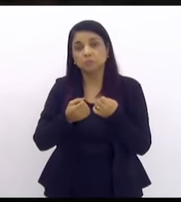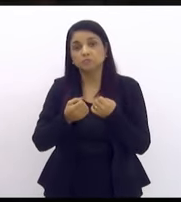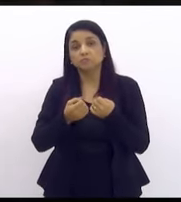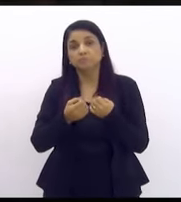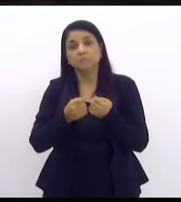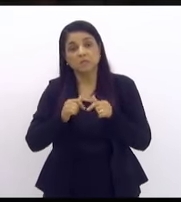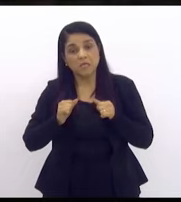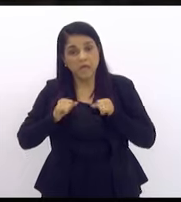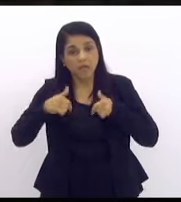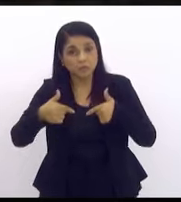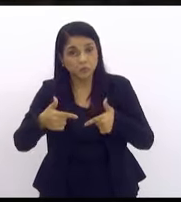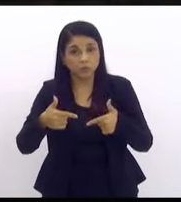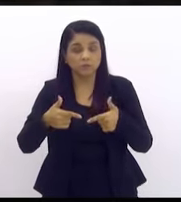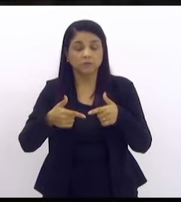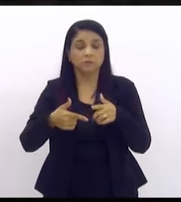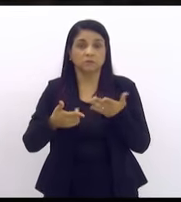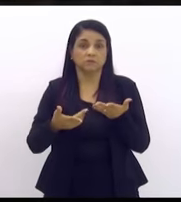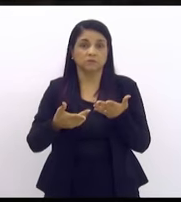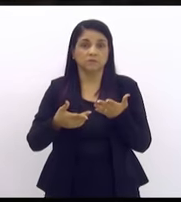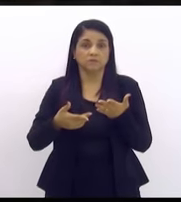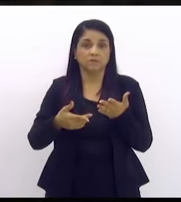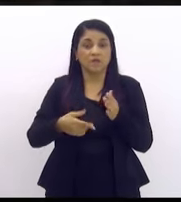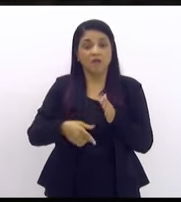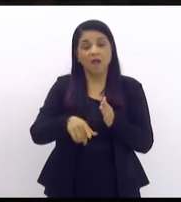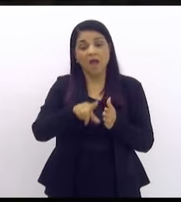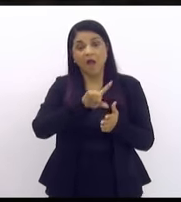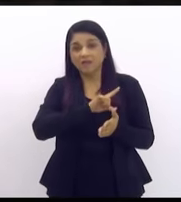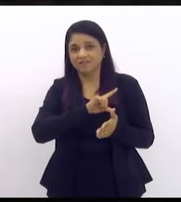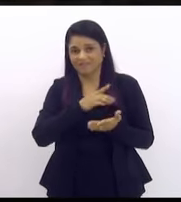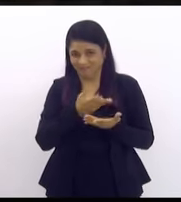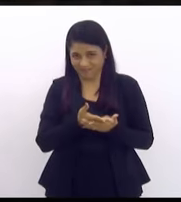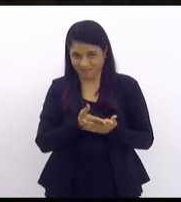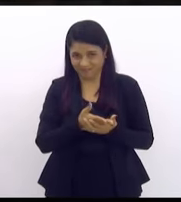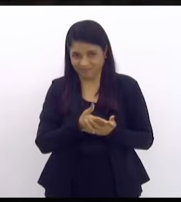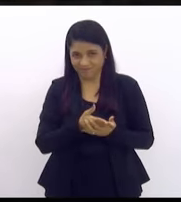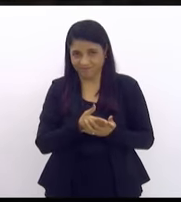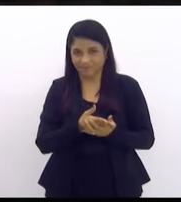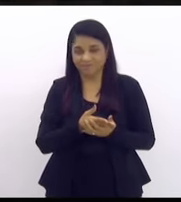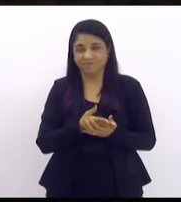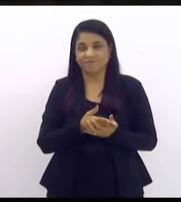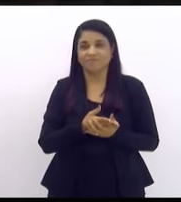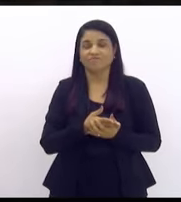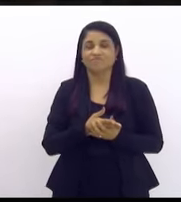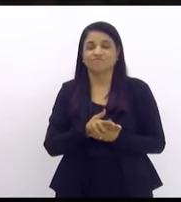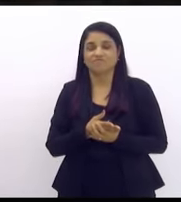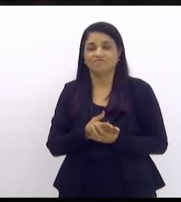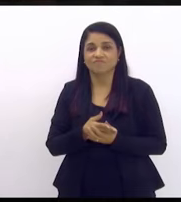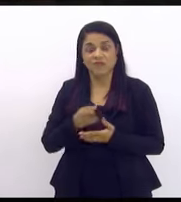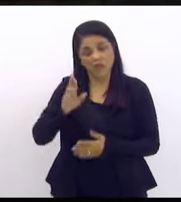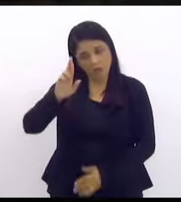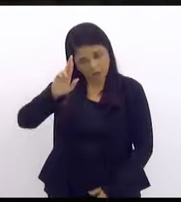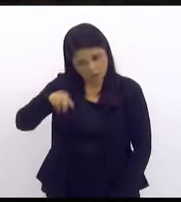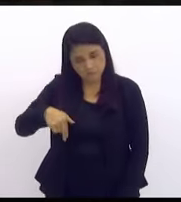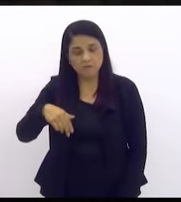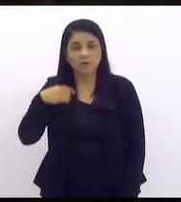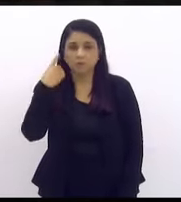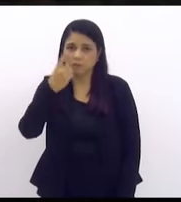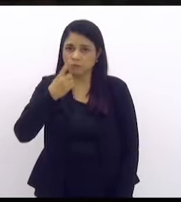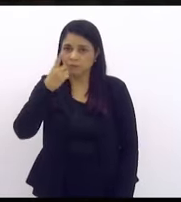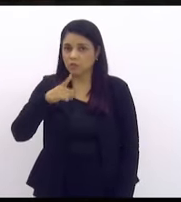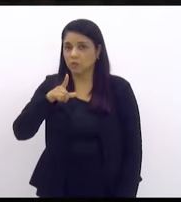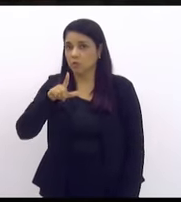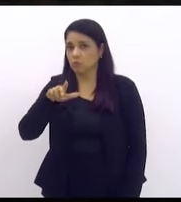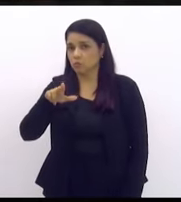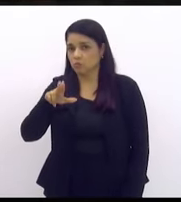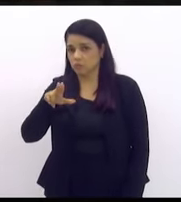pretérito. Então, vamos fazer uma emenda, senhora presidente, no PPA, reza a razão a deputada Lucinha, para que